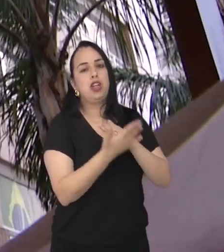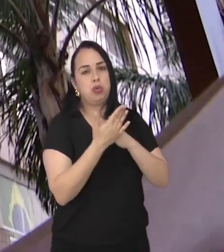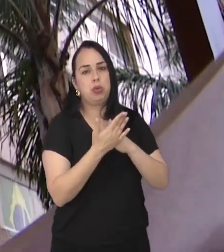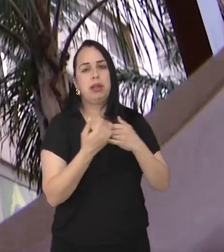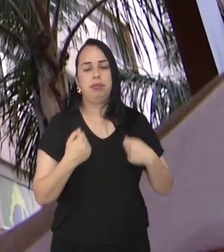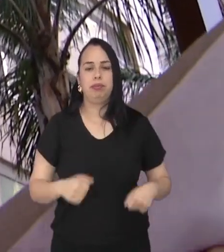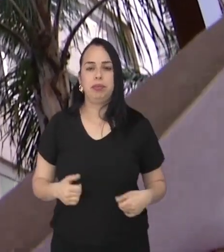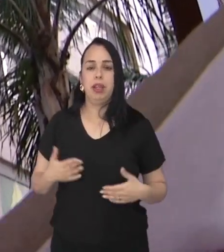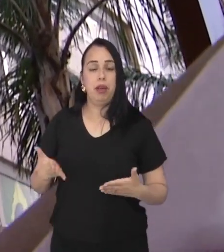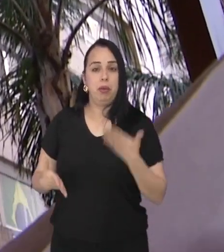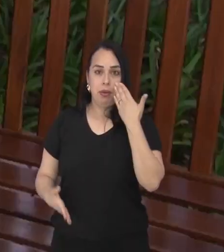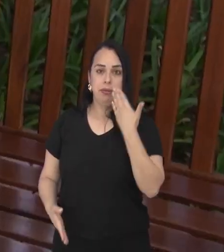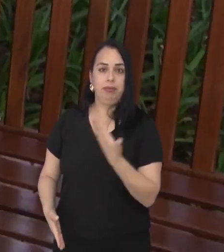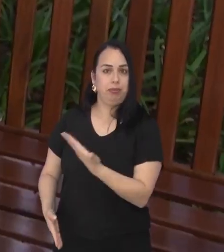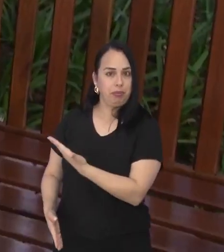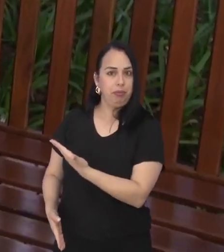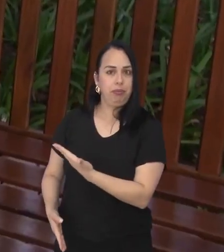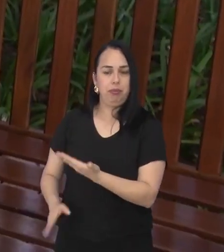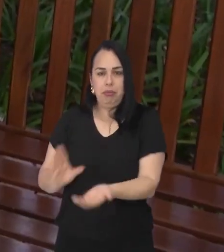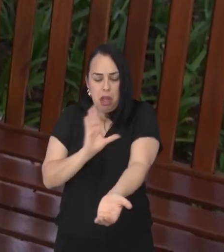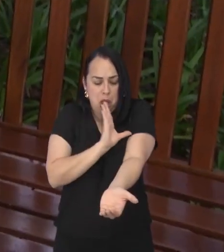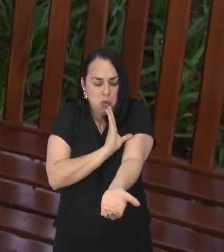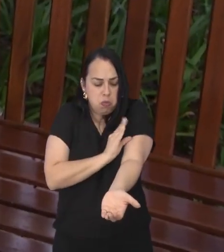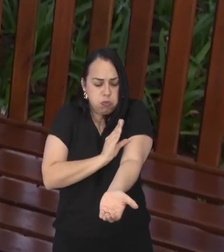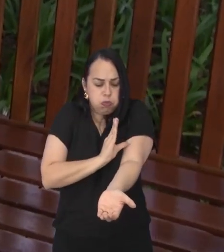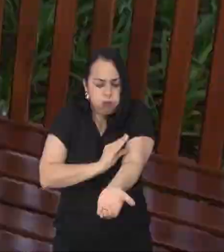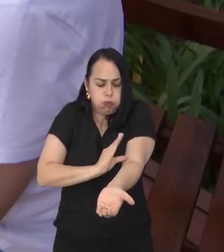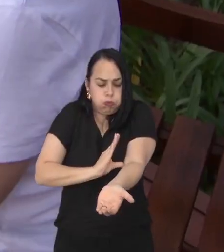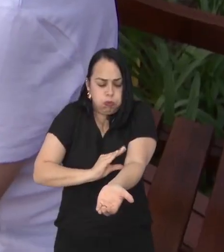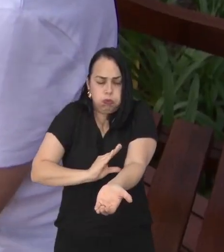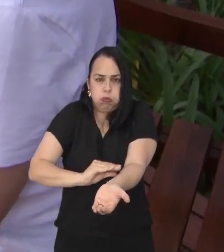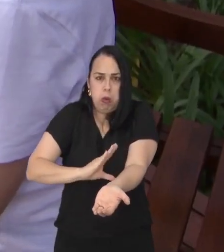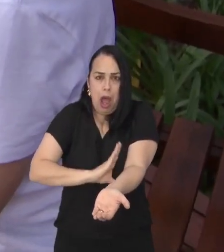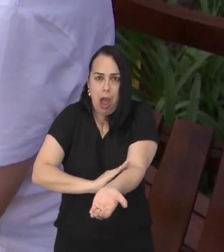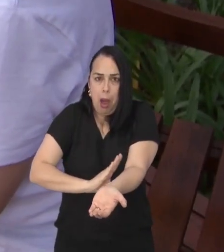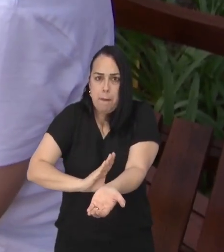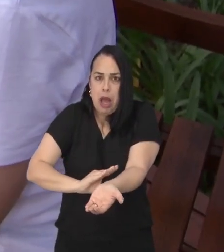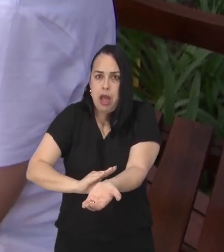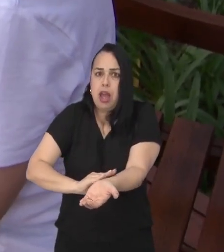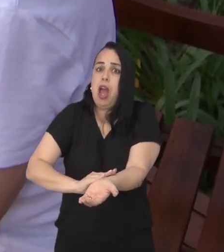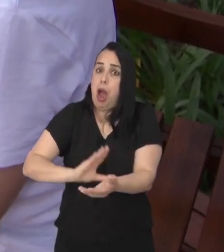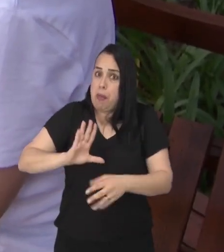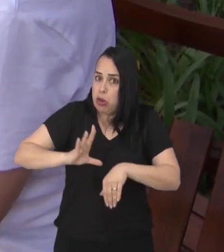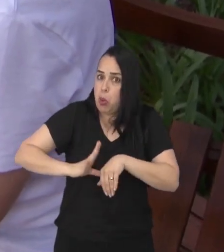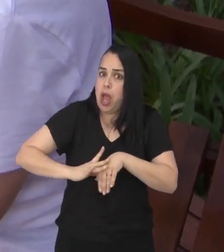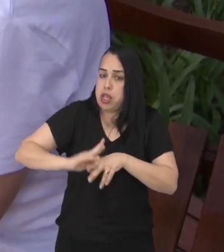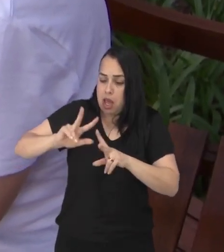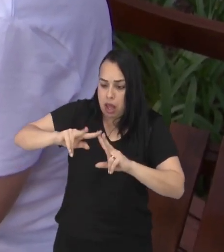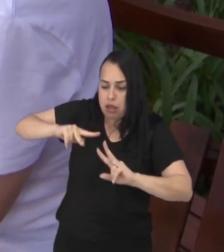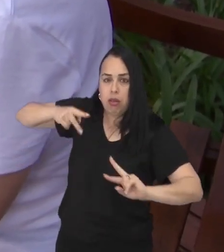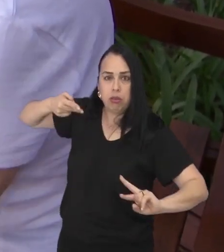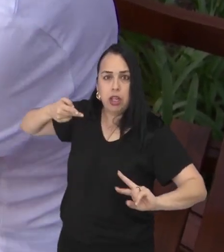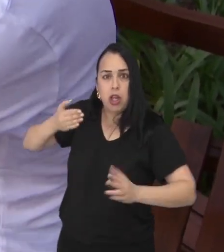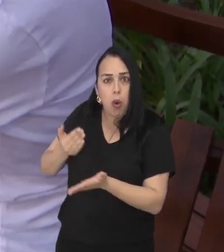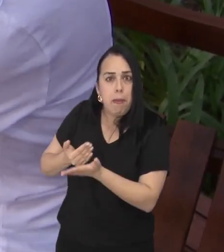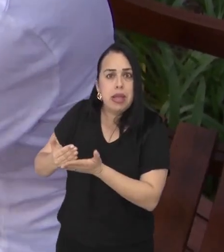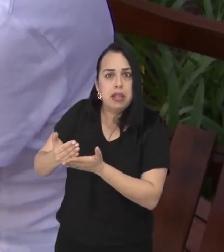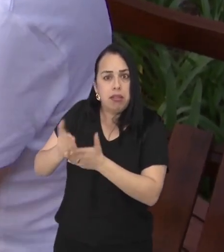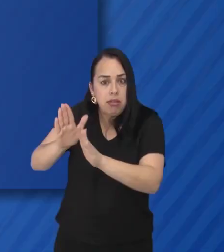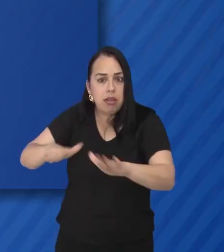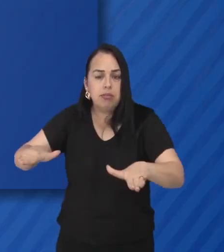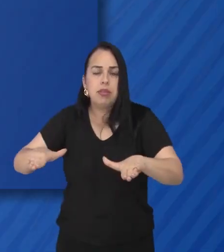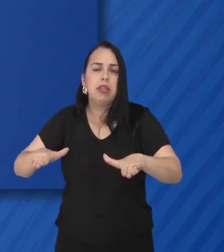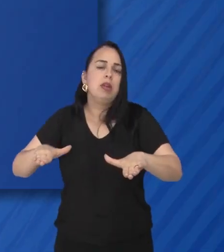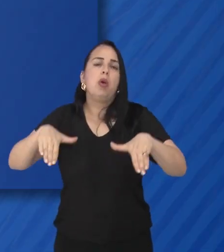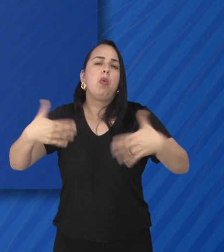da Márcia chama atenção porque a distrofia muscular é uma doença genética que aparece ainda na